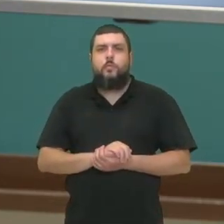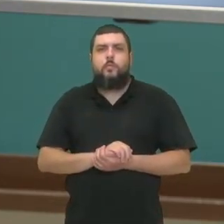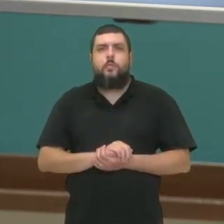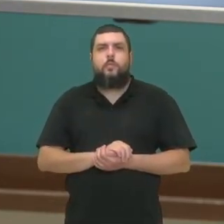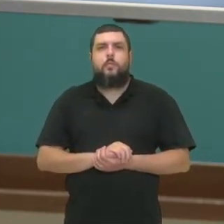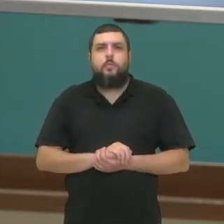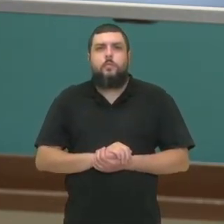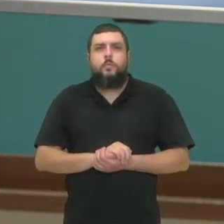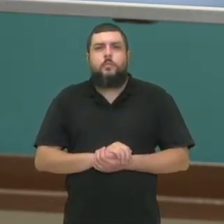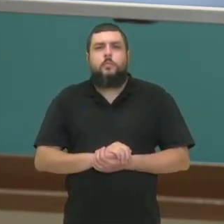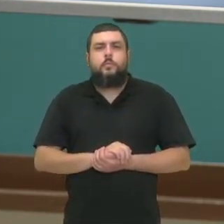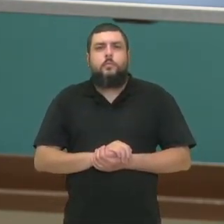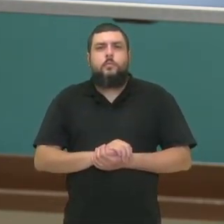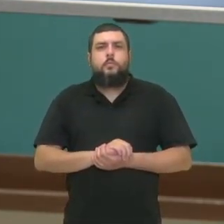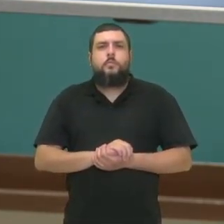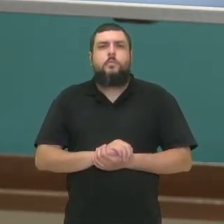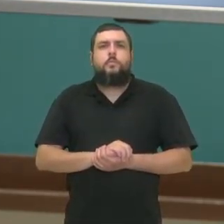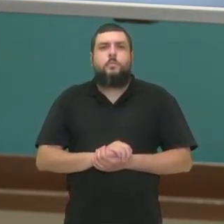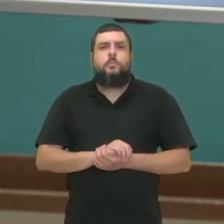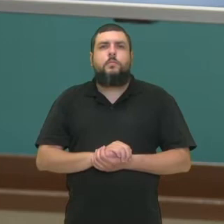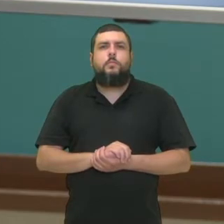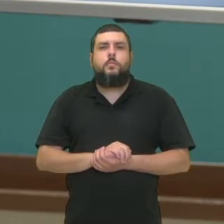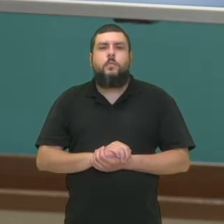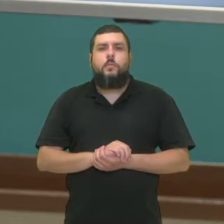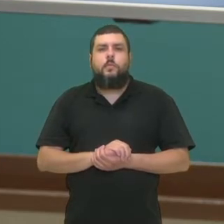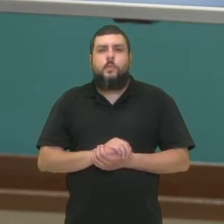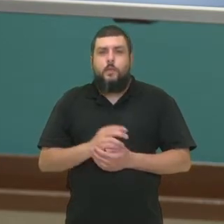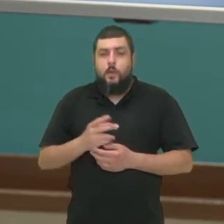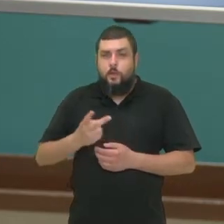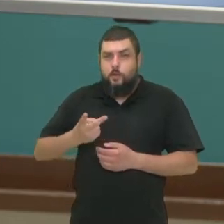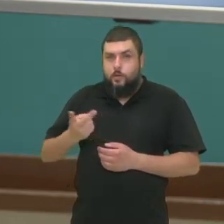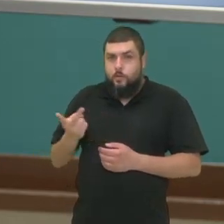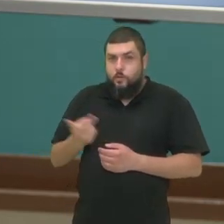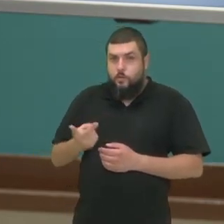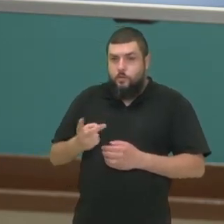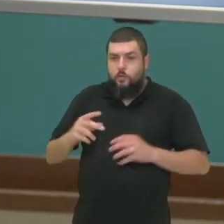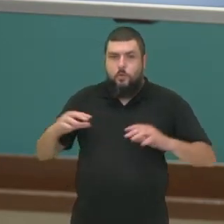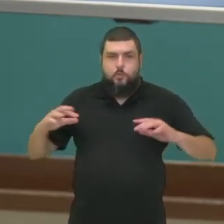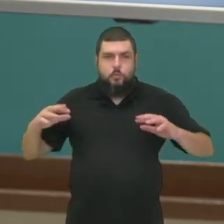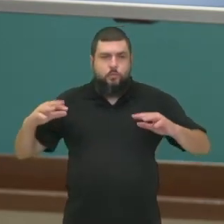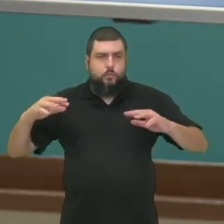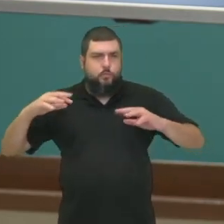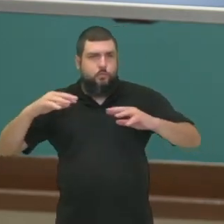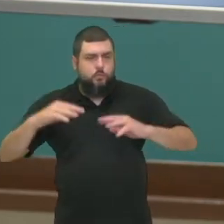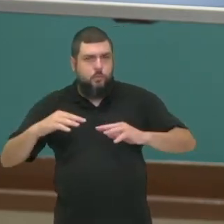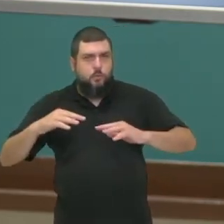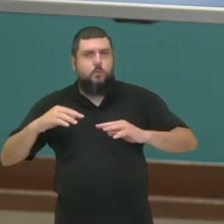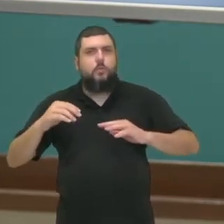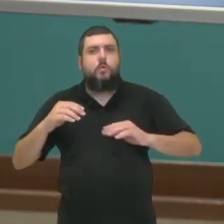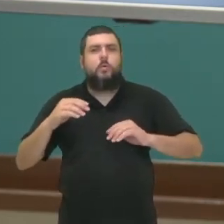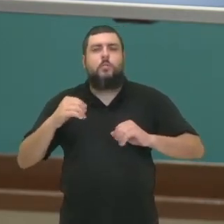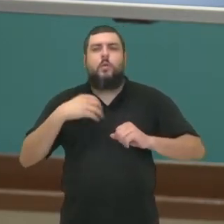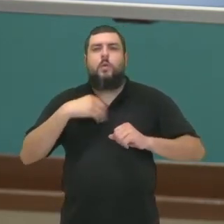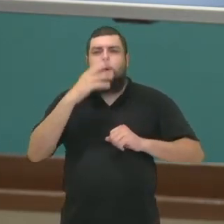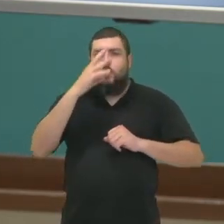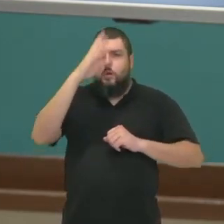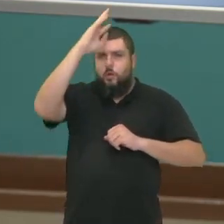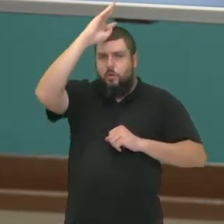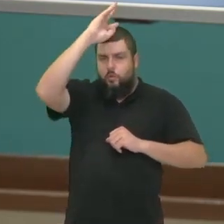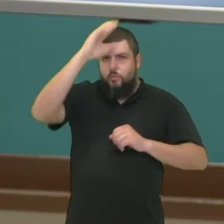fenícios. E, apesar de serem duas grandes potências, Roma consegue, depois de três grandes